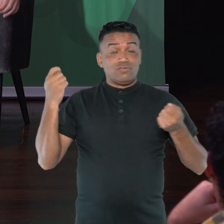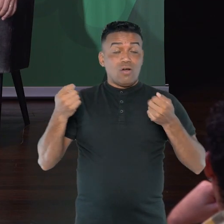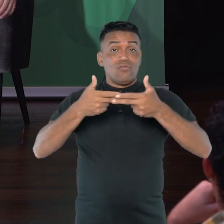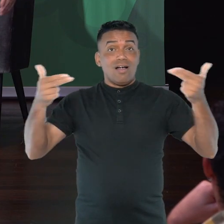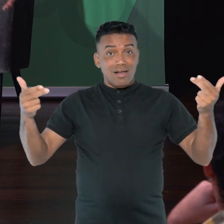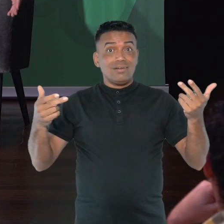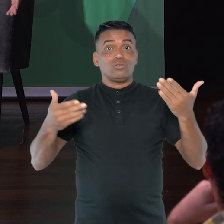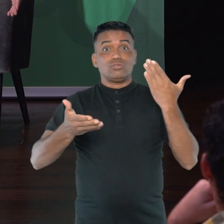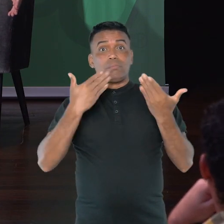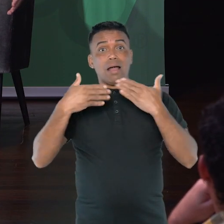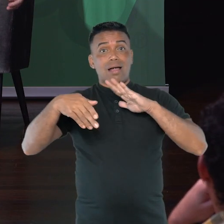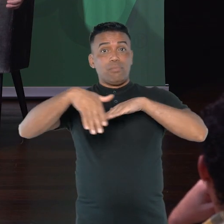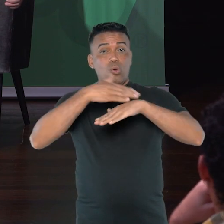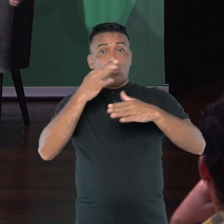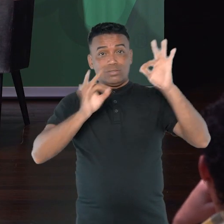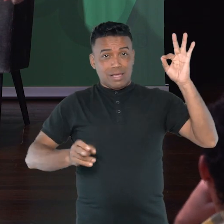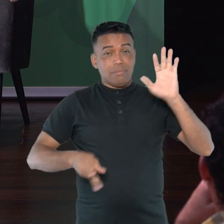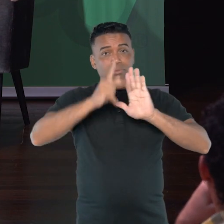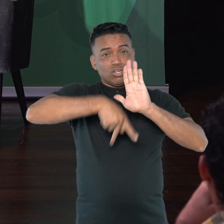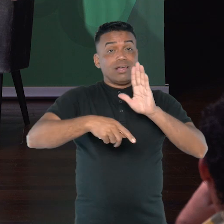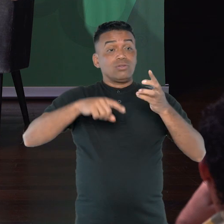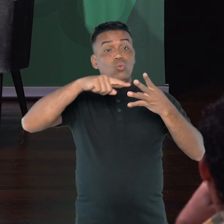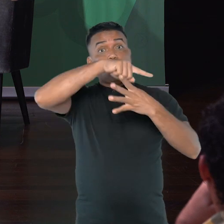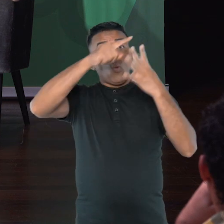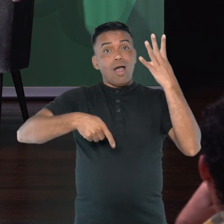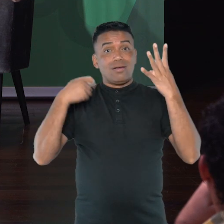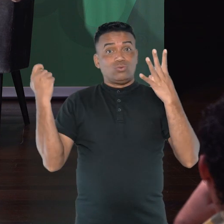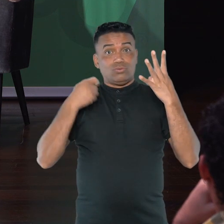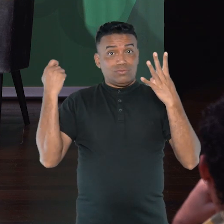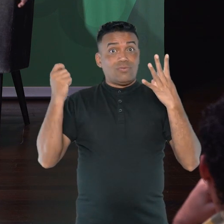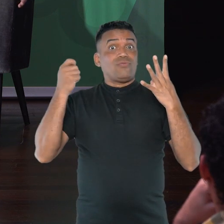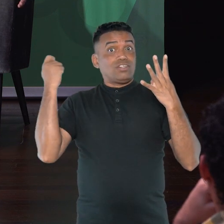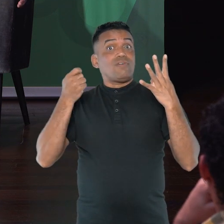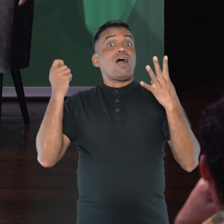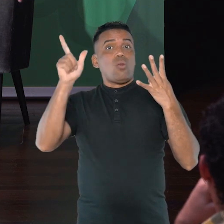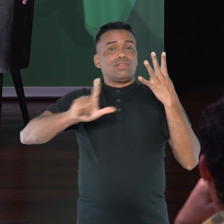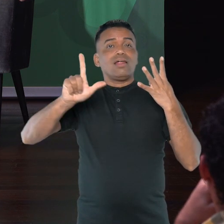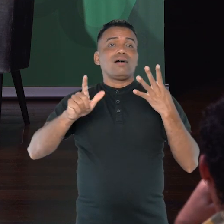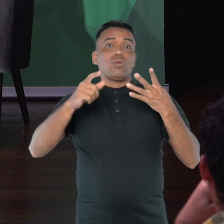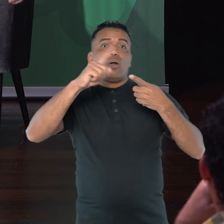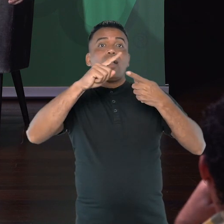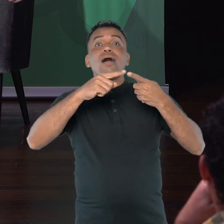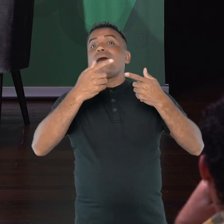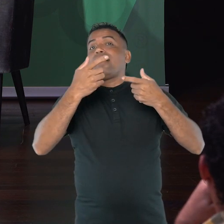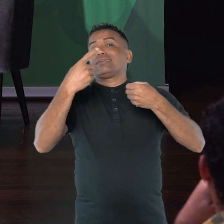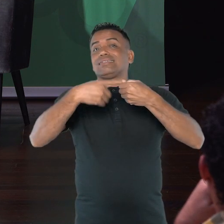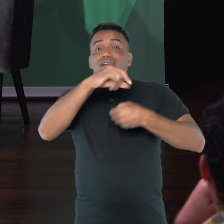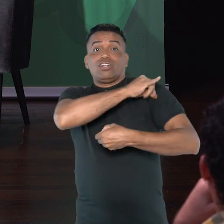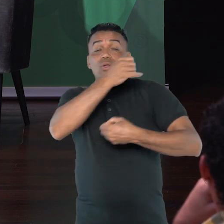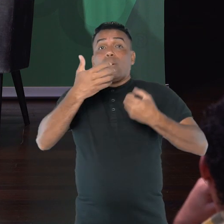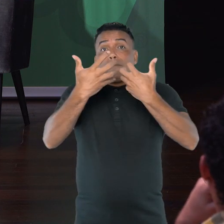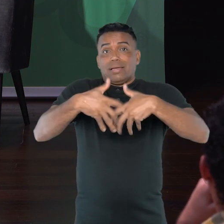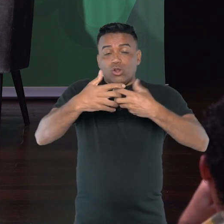dos festivais Sempre um Papo, fazemos 4 festivais literários: o FLI Petrópolis, que ainda não está confirmado, o